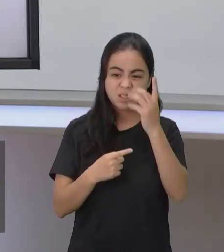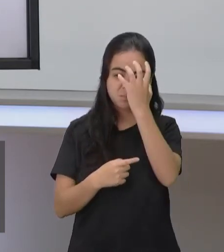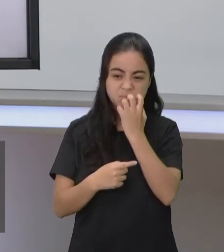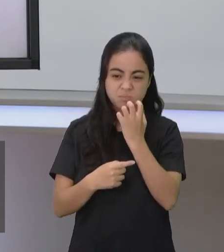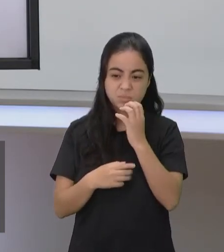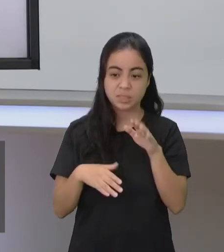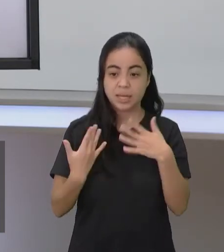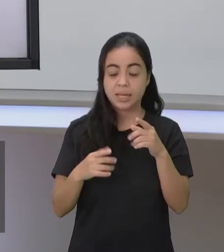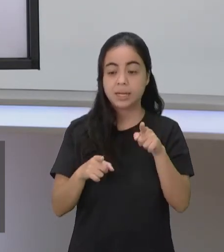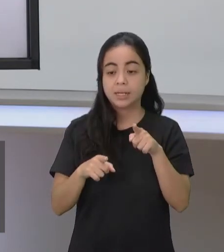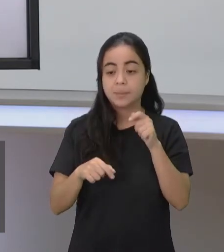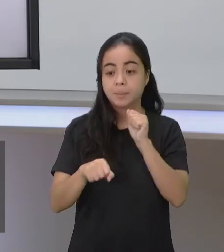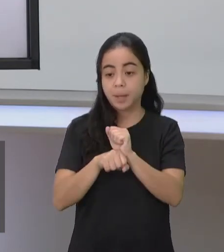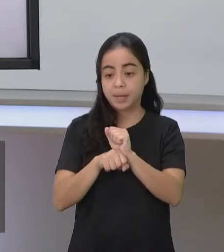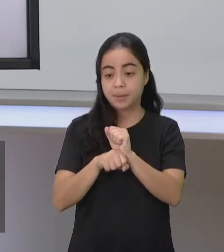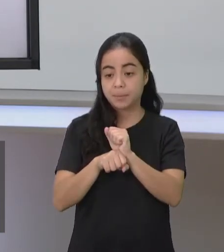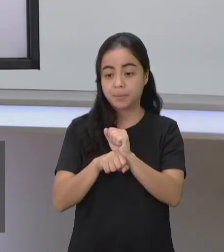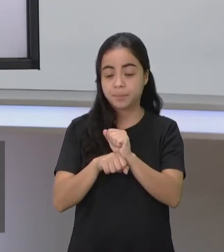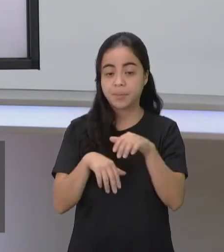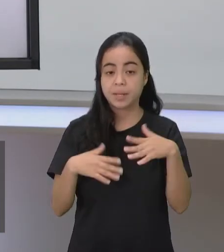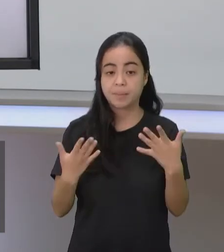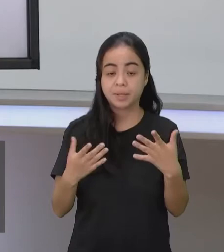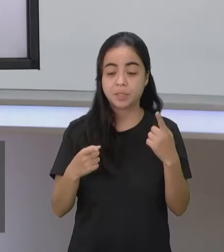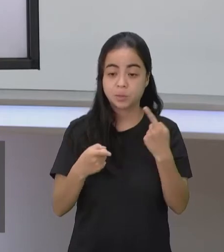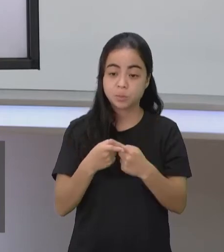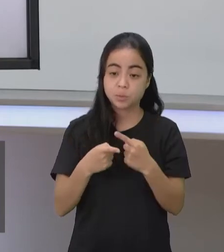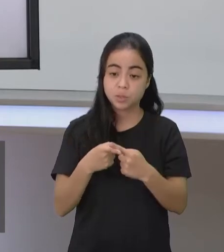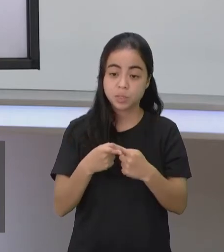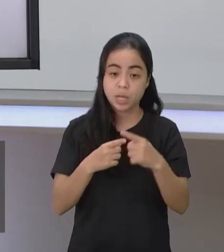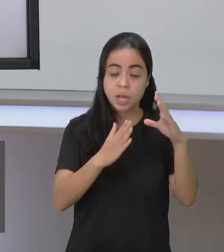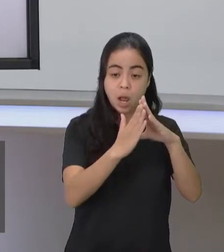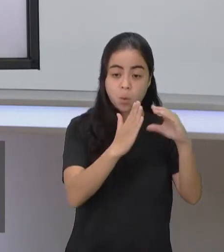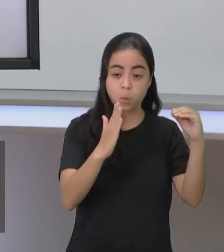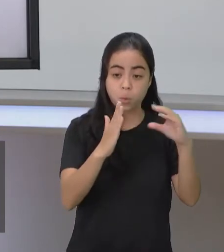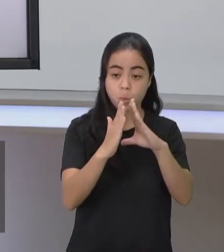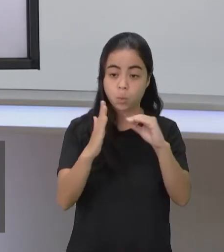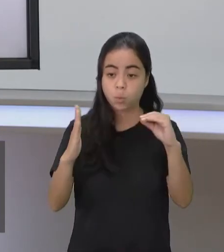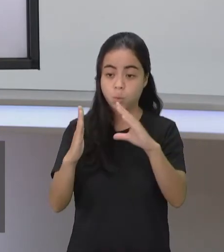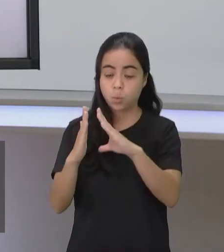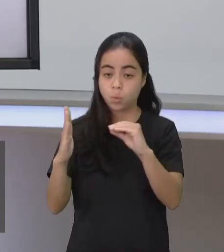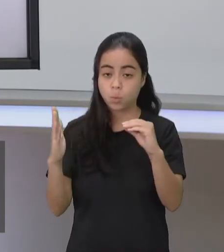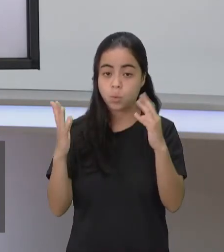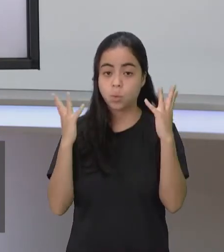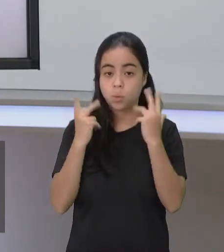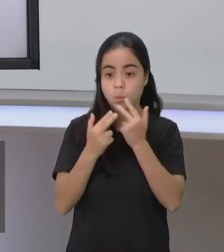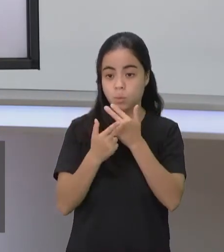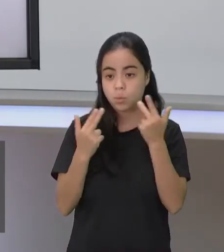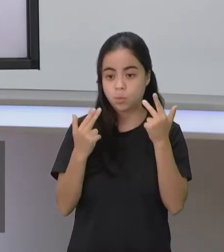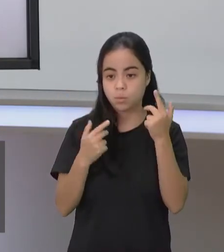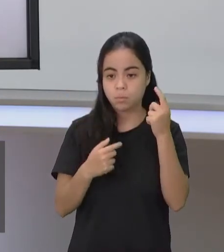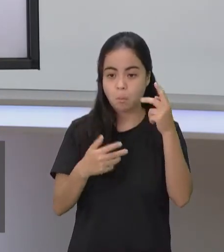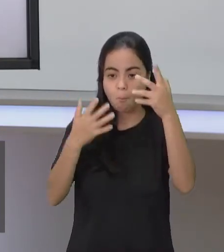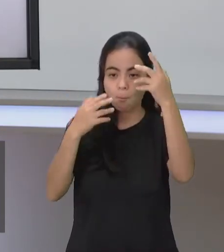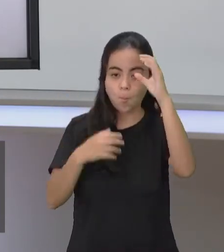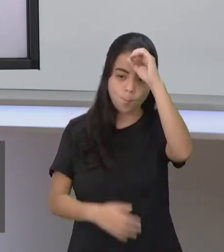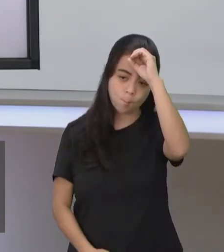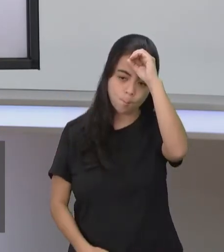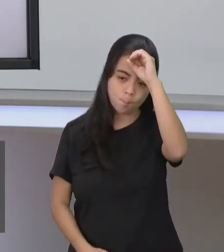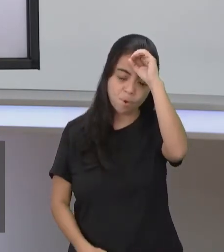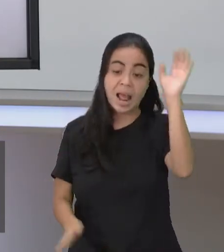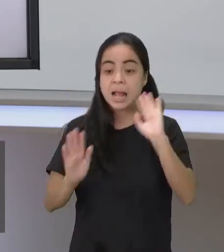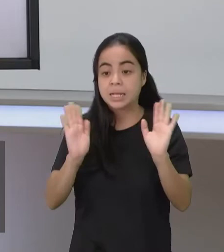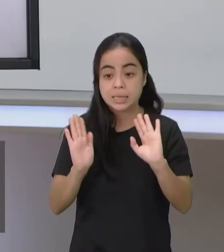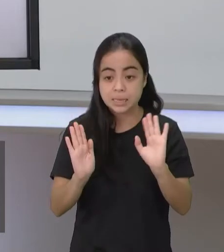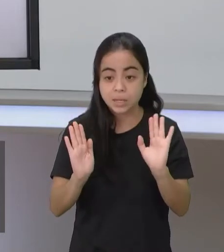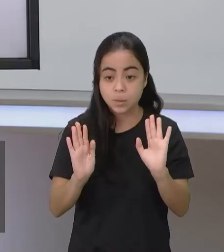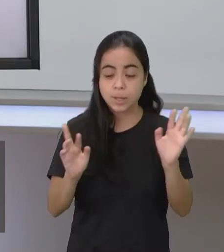aí ele para de ir. Mas é porque justamente a gente não está falando que o animal ele é um ser não pensante, né?